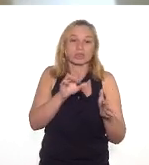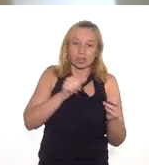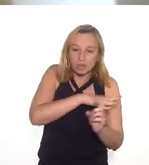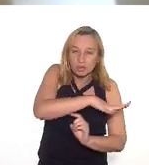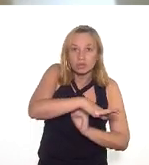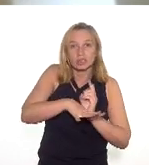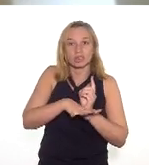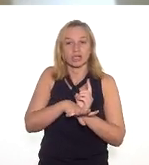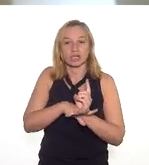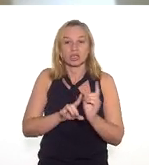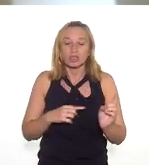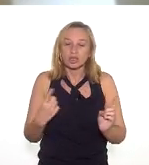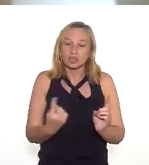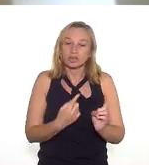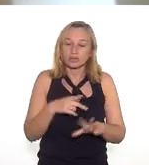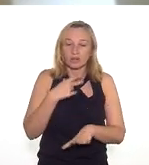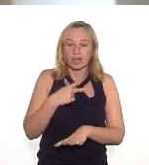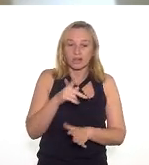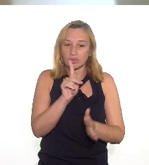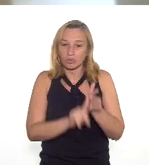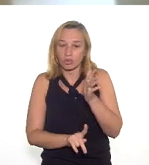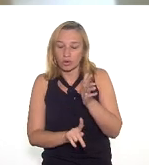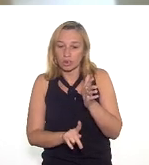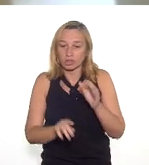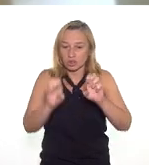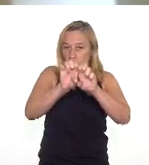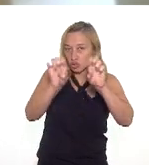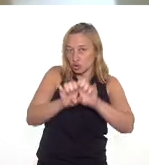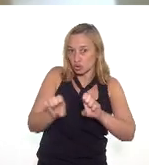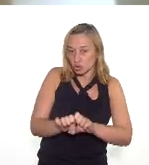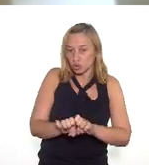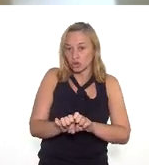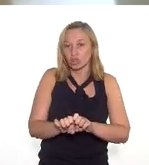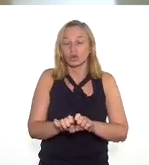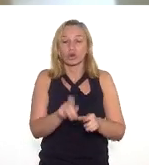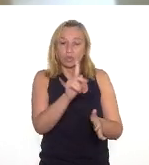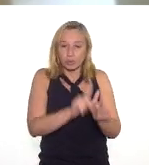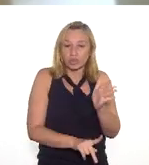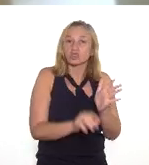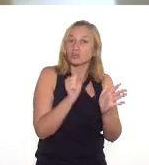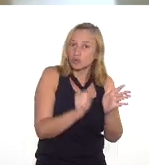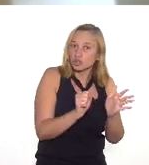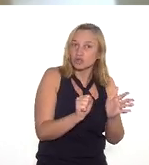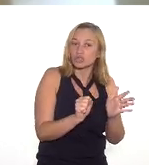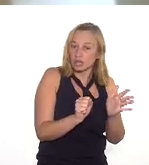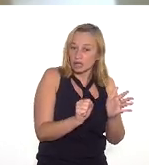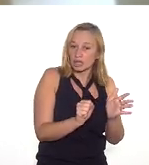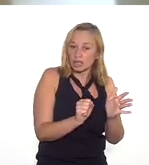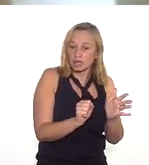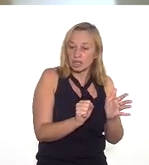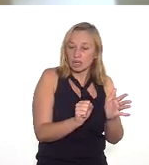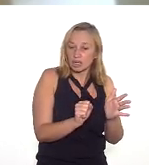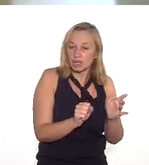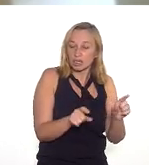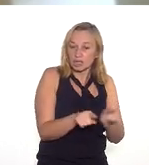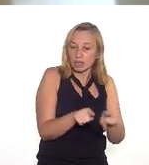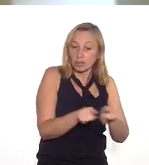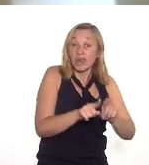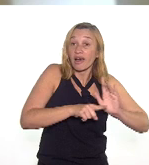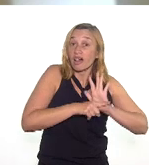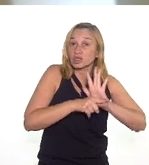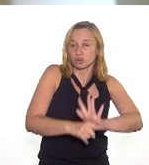sociedade, que a gente chamava de projetos estruturantes e projetos que podiam, sim, também